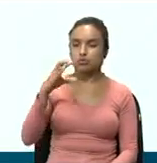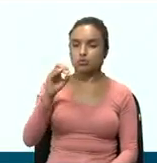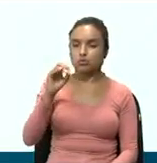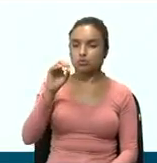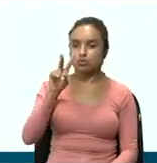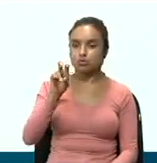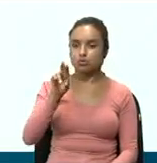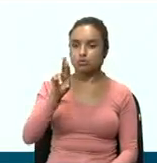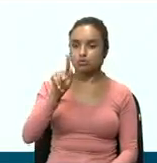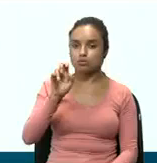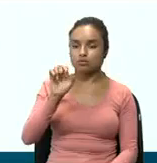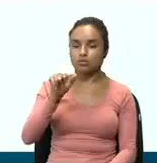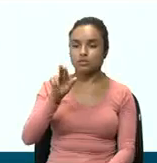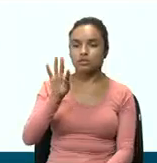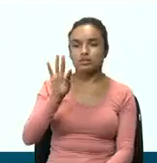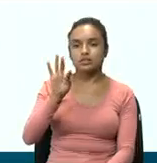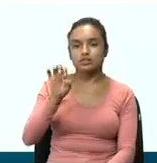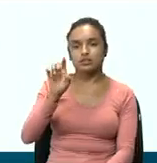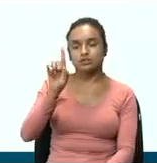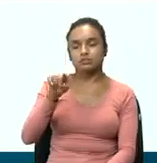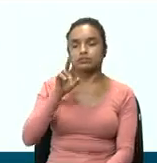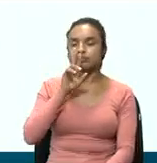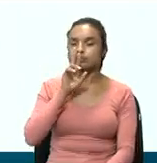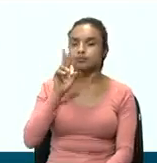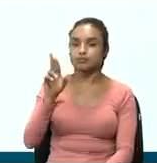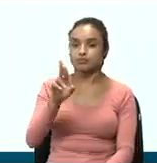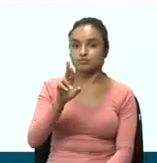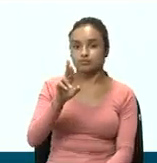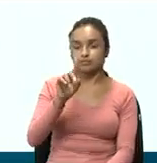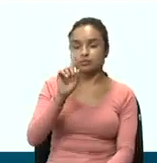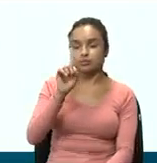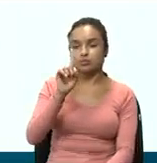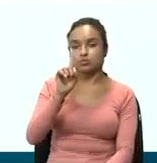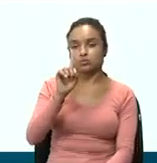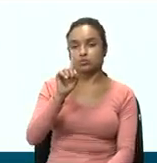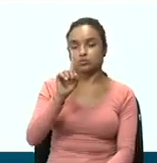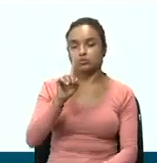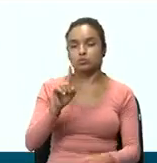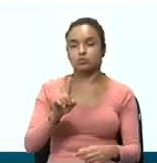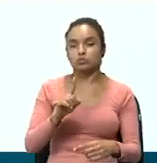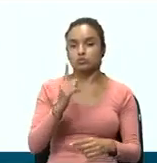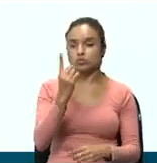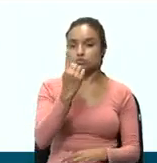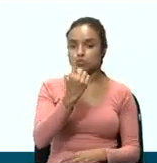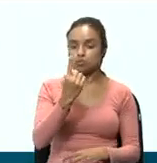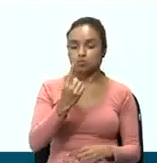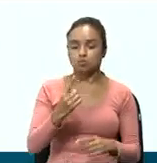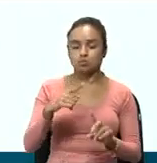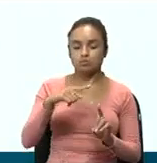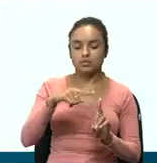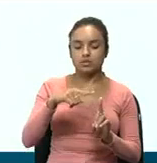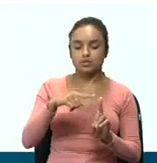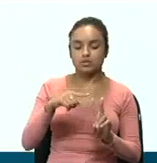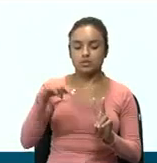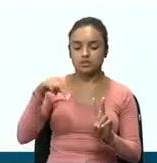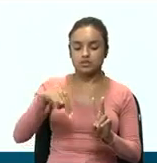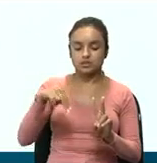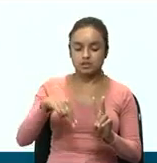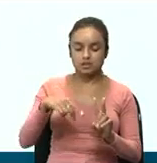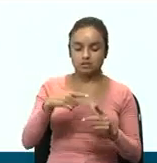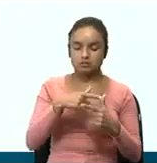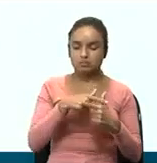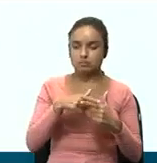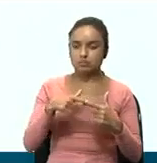esse resultado que nós temos. Então, 1 dividido pela raiz de n é uma série divergente. E nós também podemos pensar